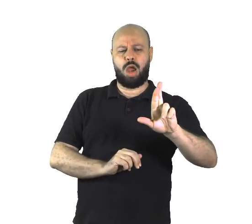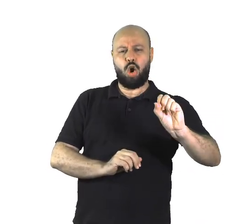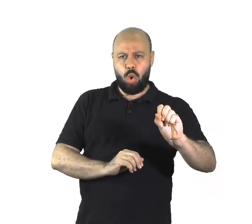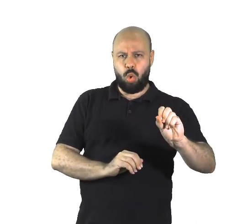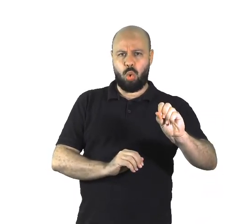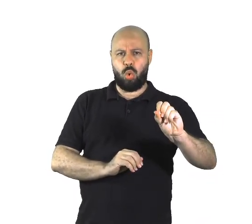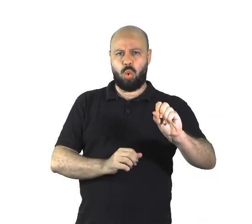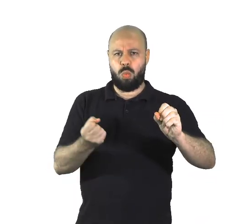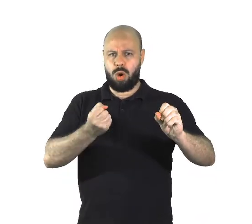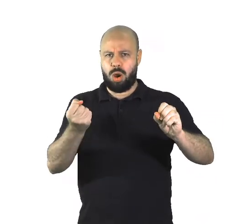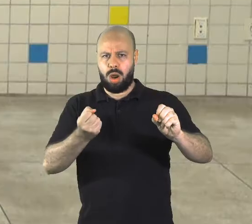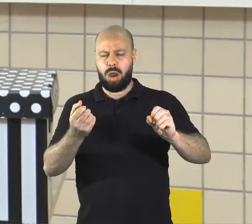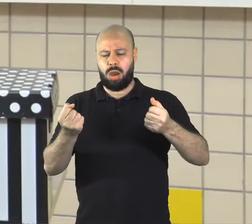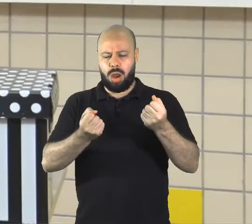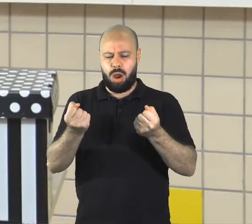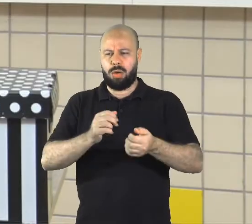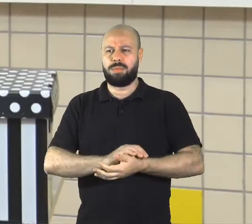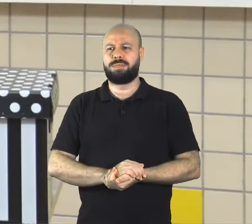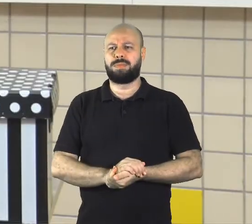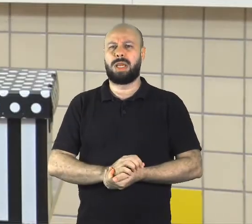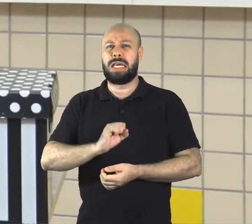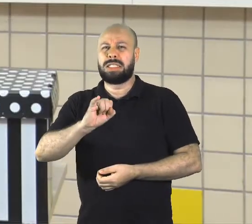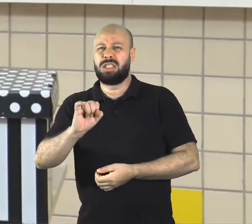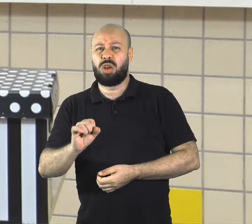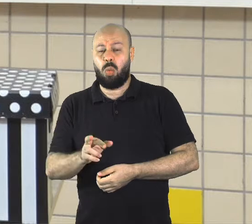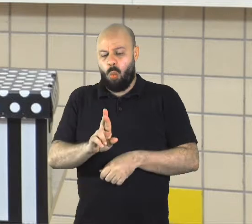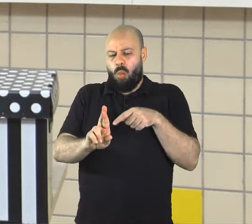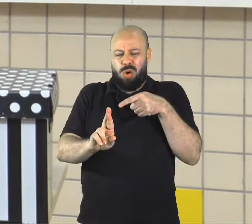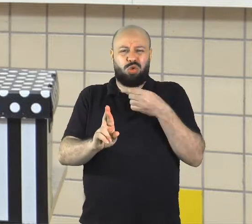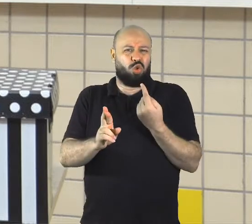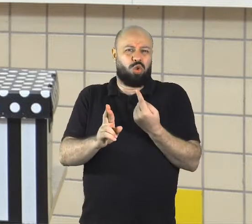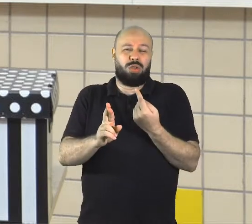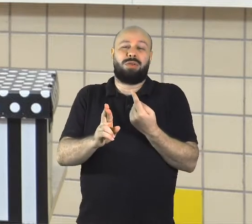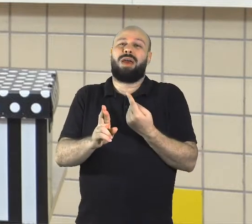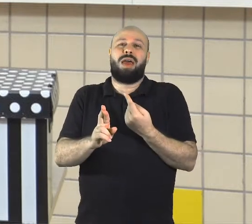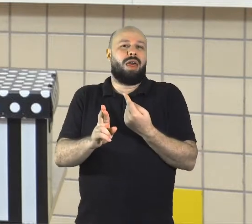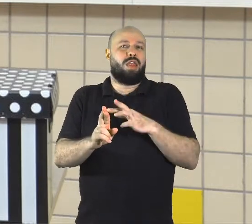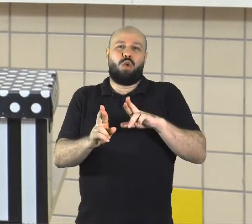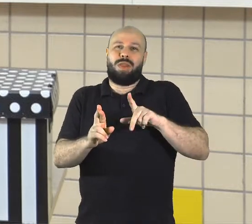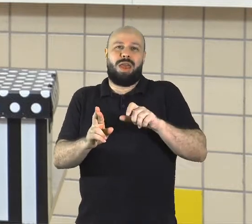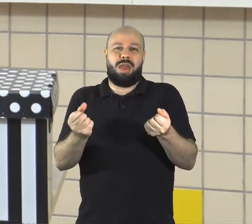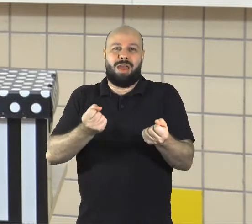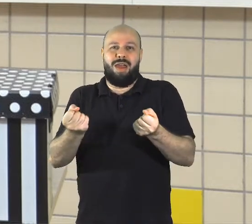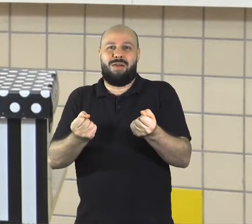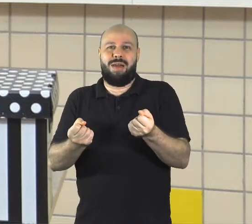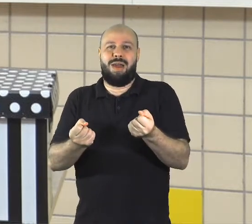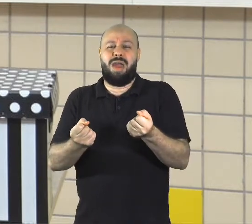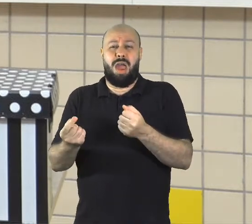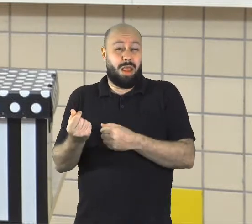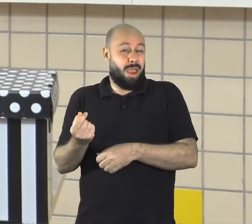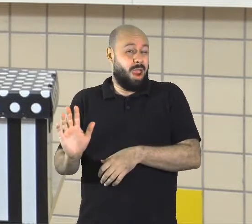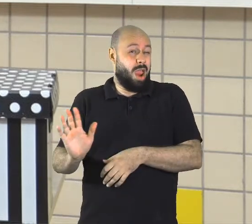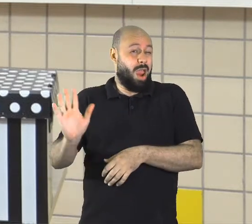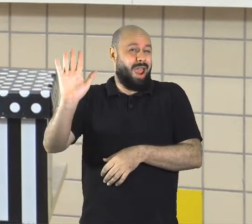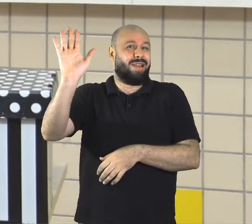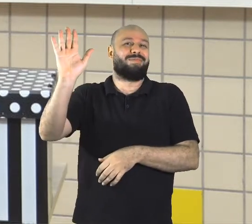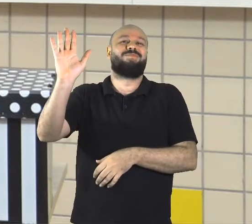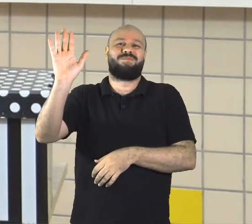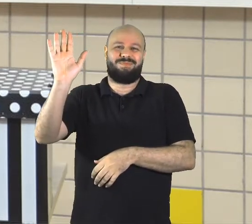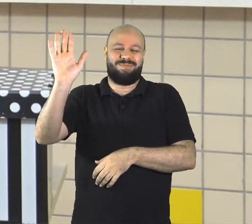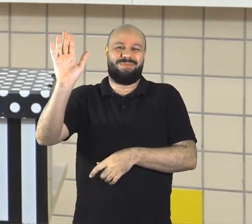exemplo, se ele estiver sozinho, ele deixa de ser carro, ele passa a ser caro, fica fraquinho. As